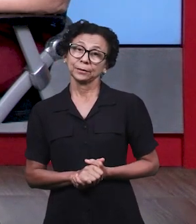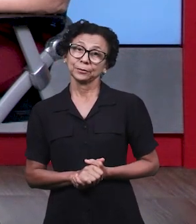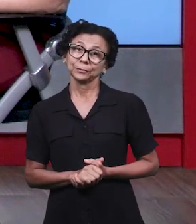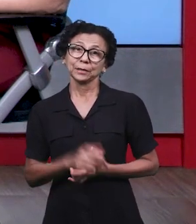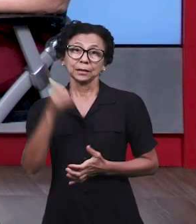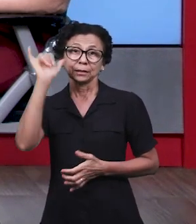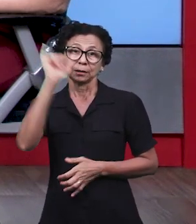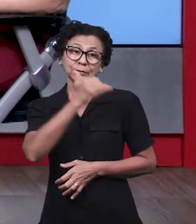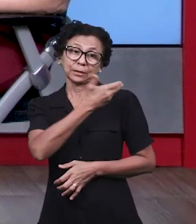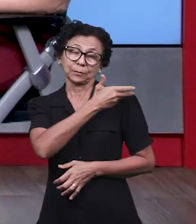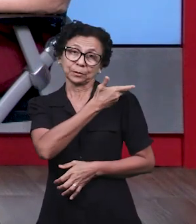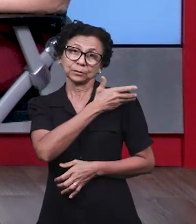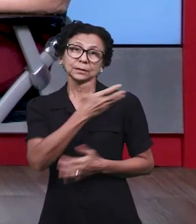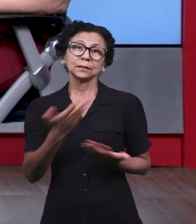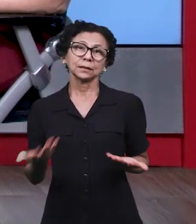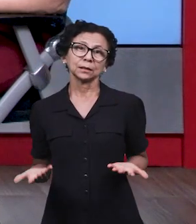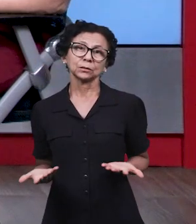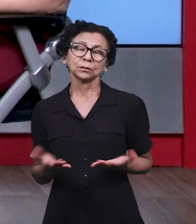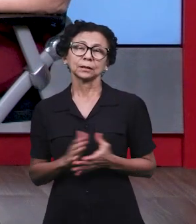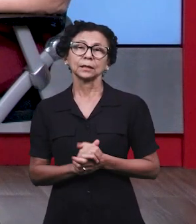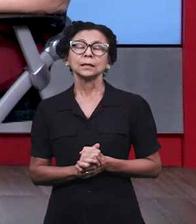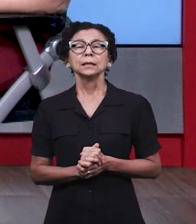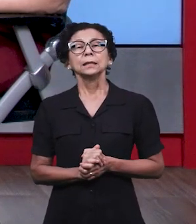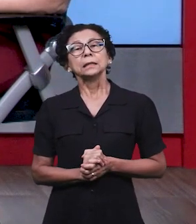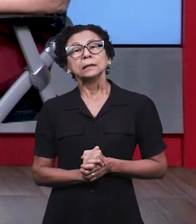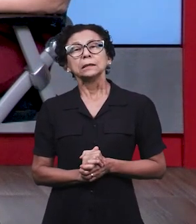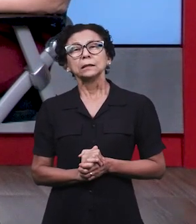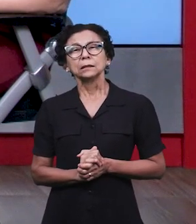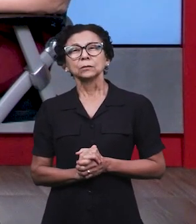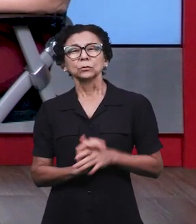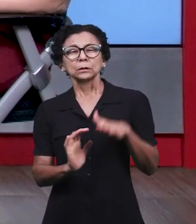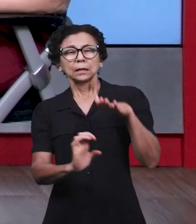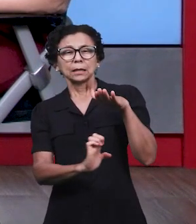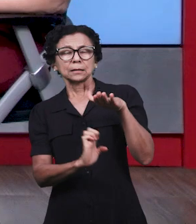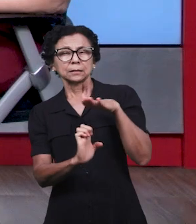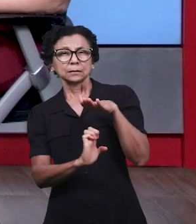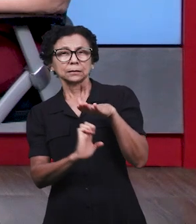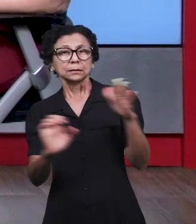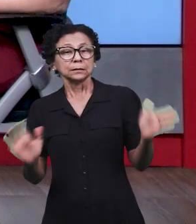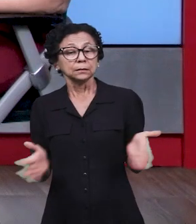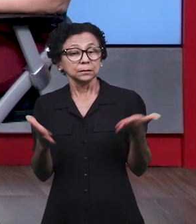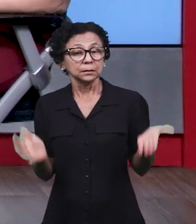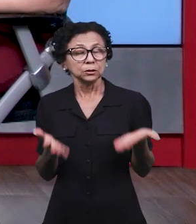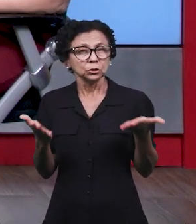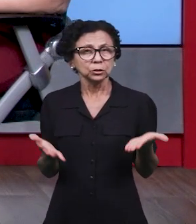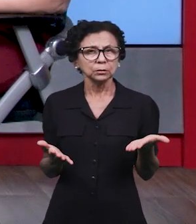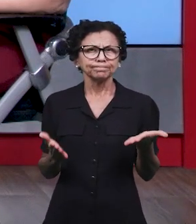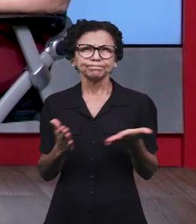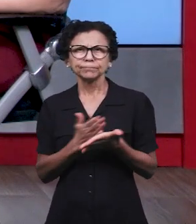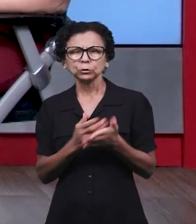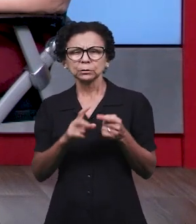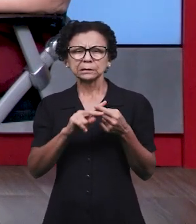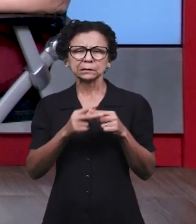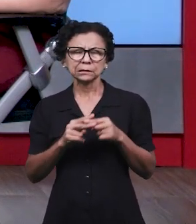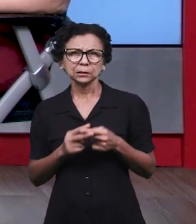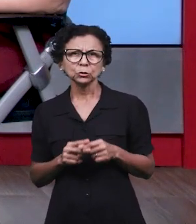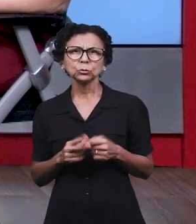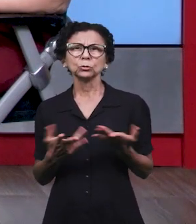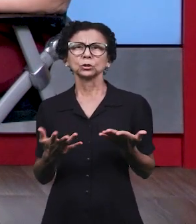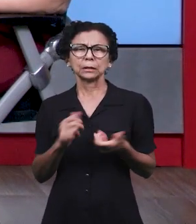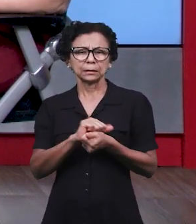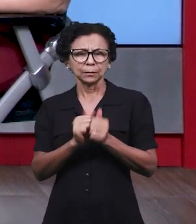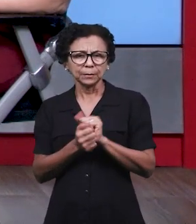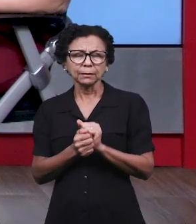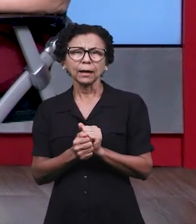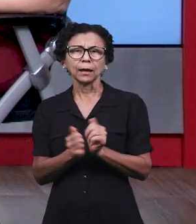se adequem e que as empresas, elas promovam alguns ajustes para adequar a acessibilidade,